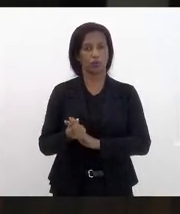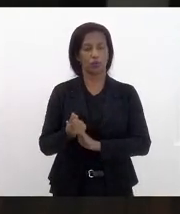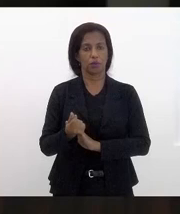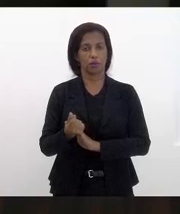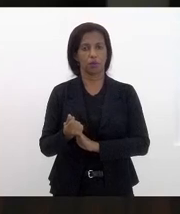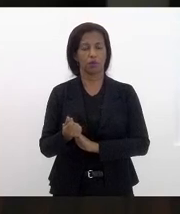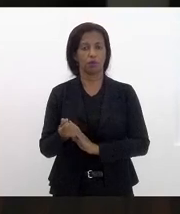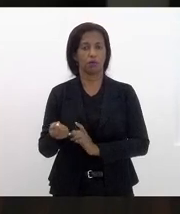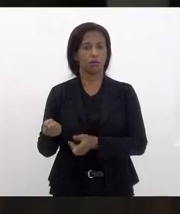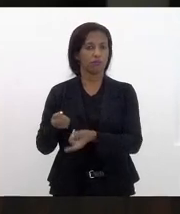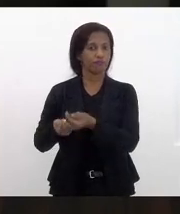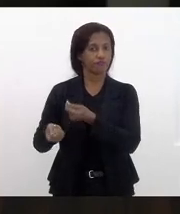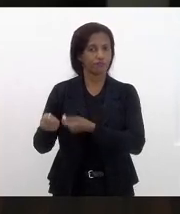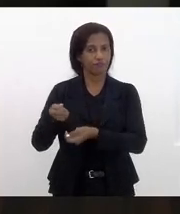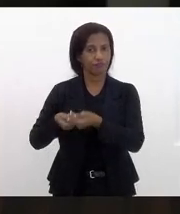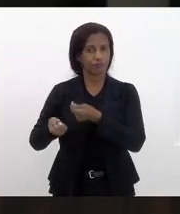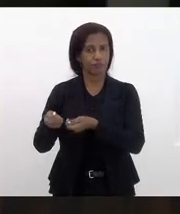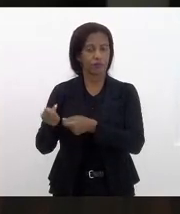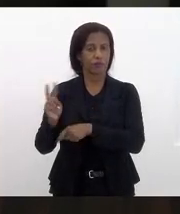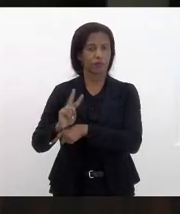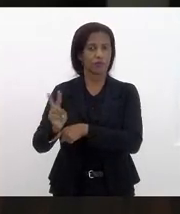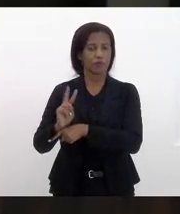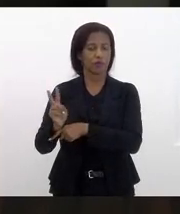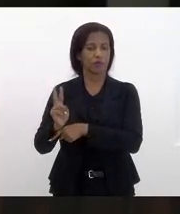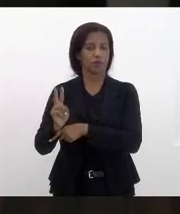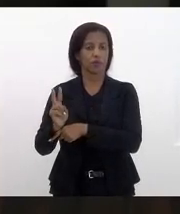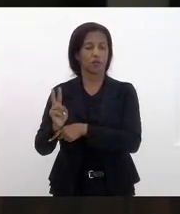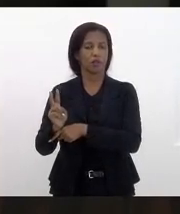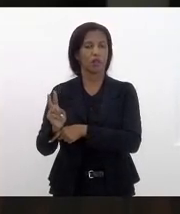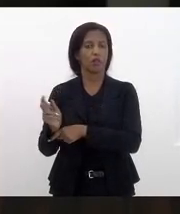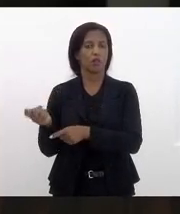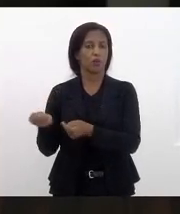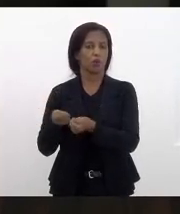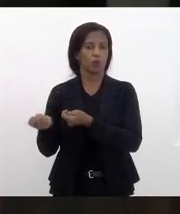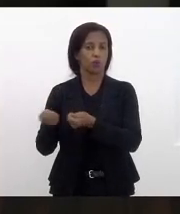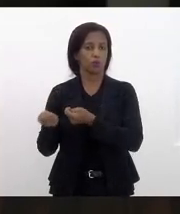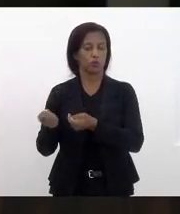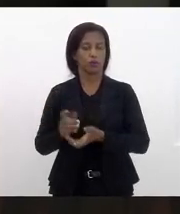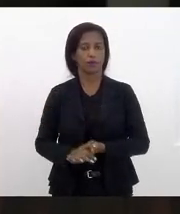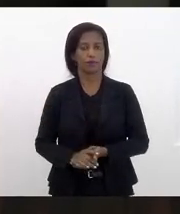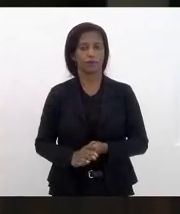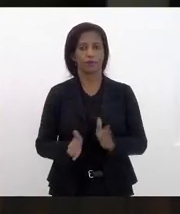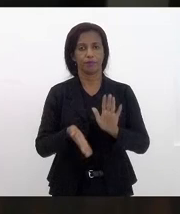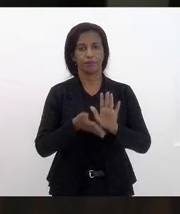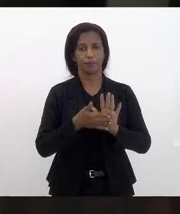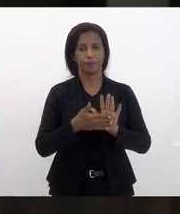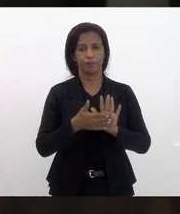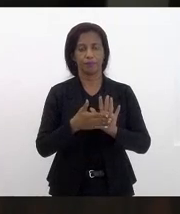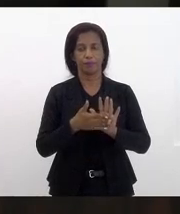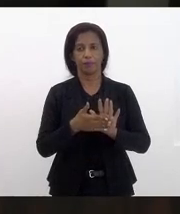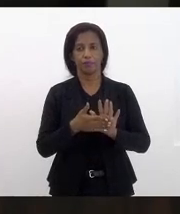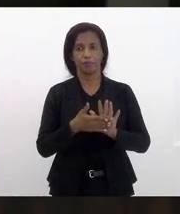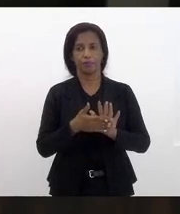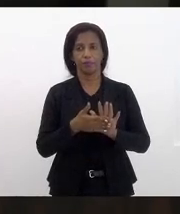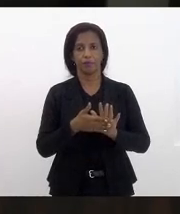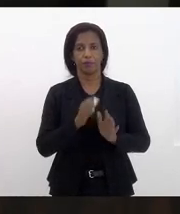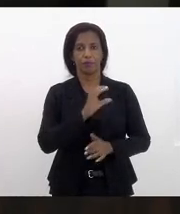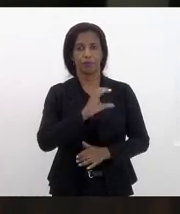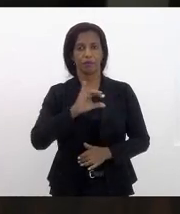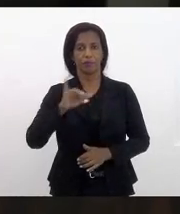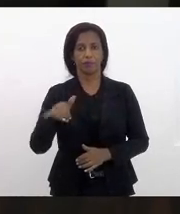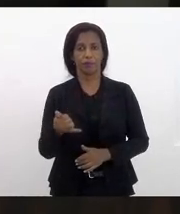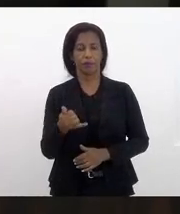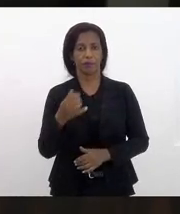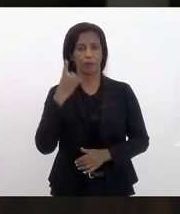Finanças, Fiscalização Financeira e Controle. Para emitir parecer pela CCJ,